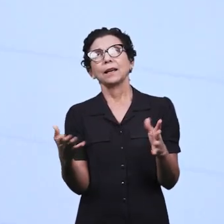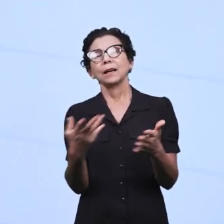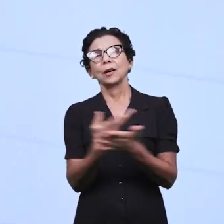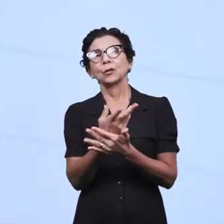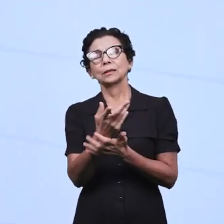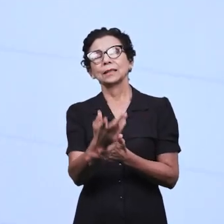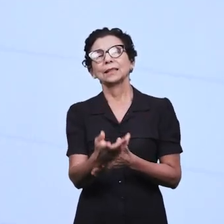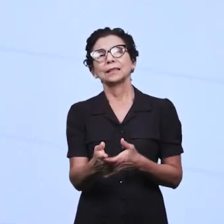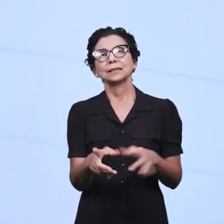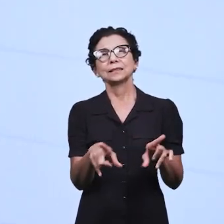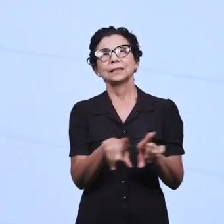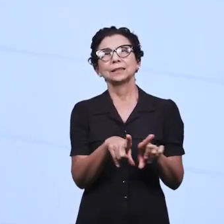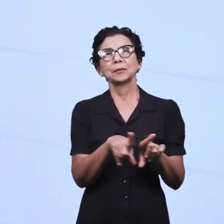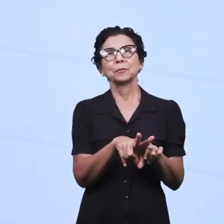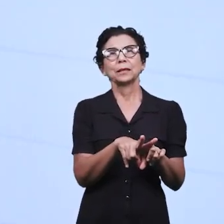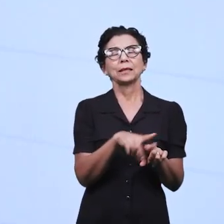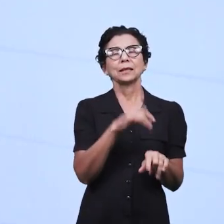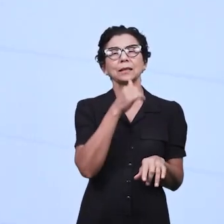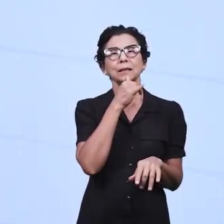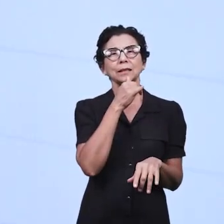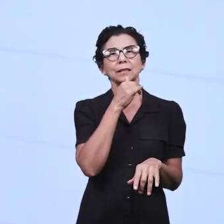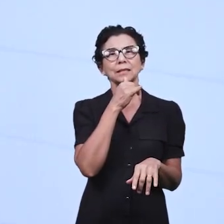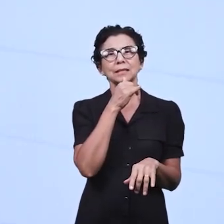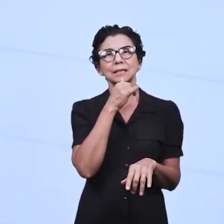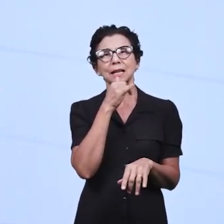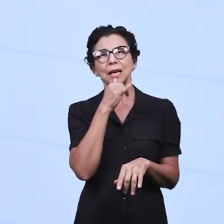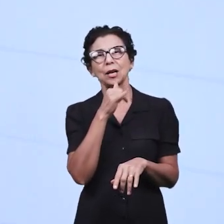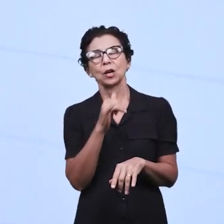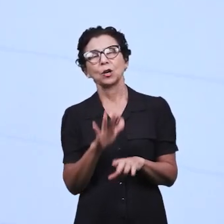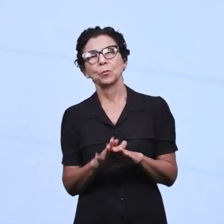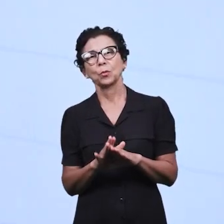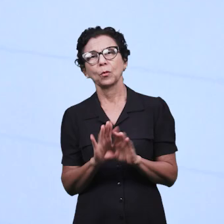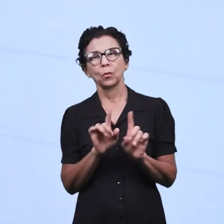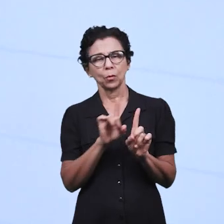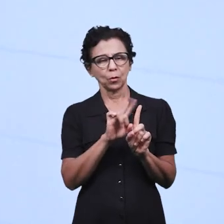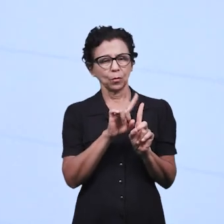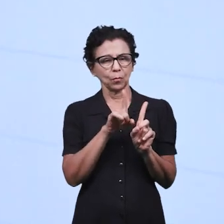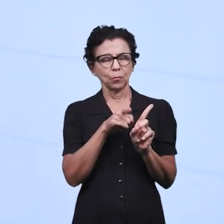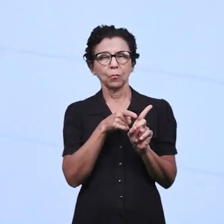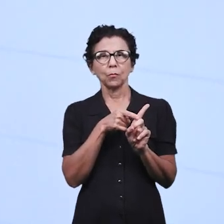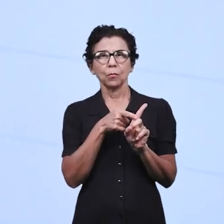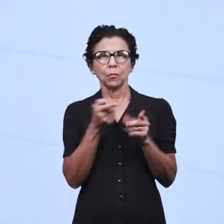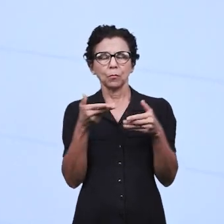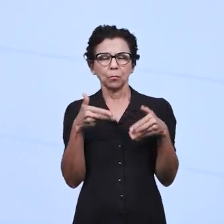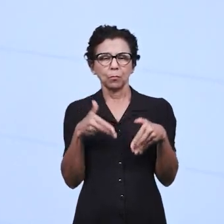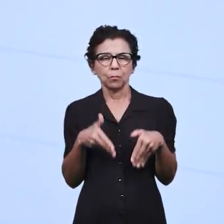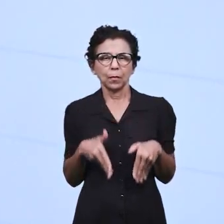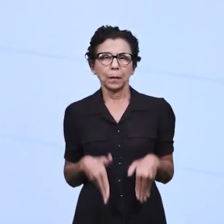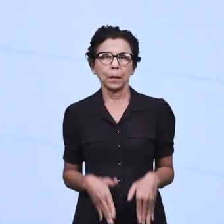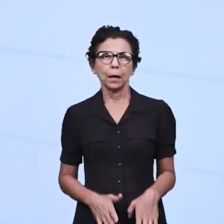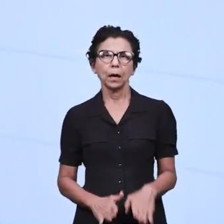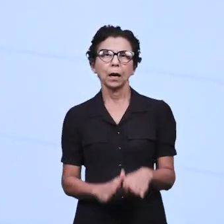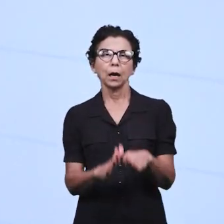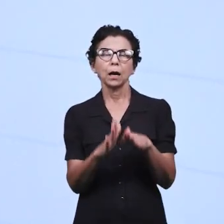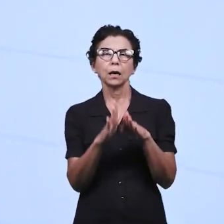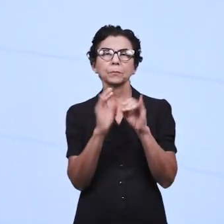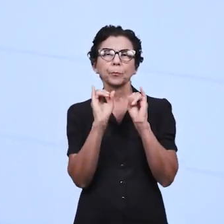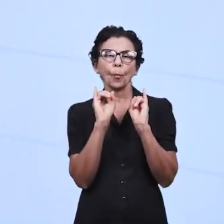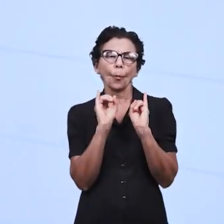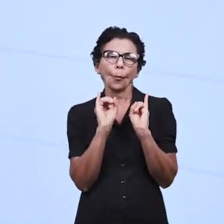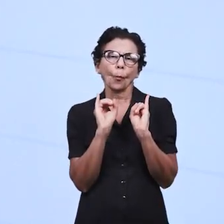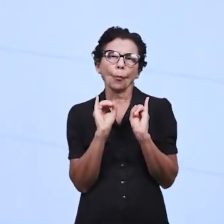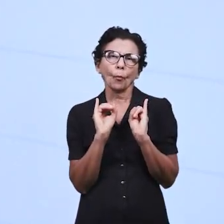caso de bebê. Quando nasce, às vezes nasce com baixo peso, e às